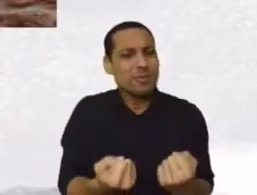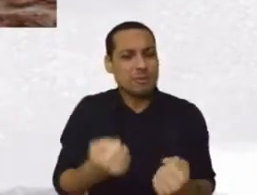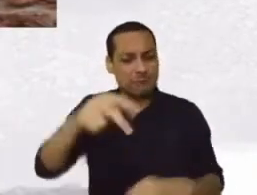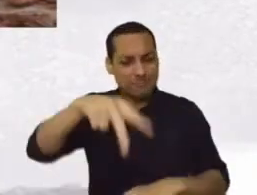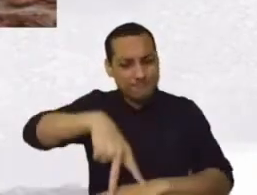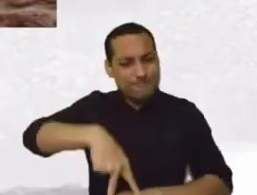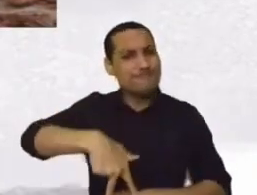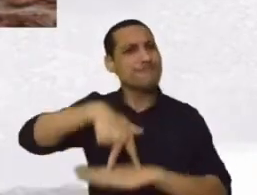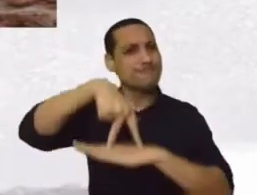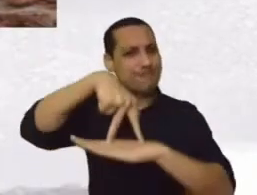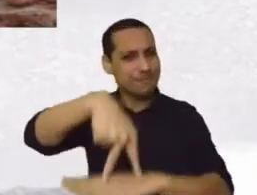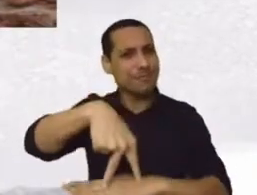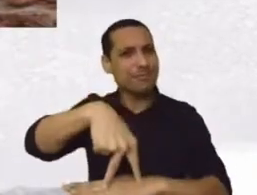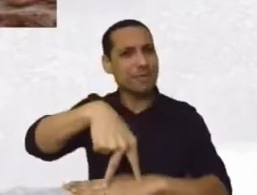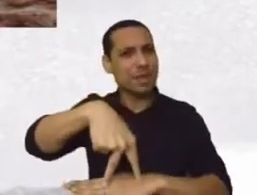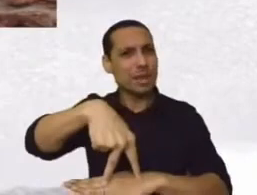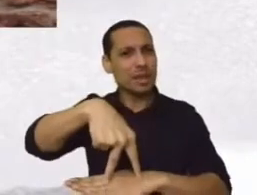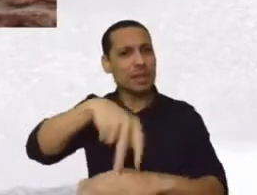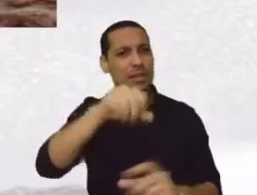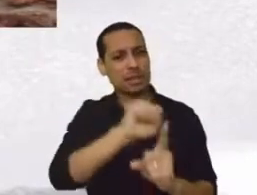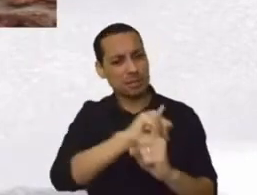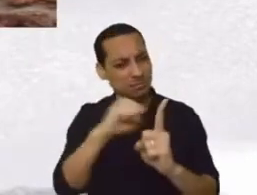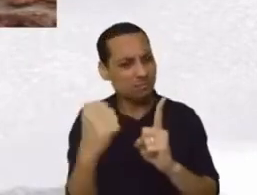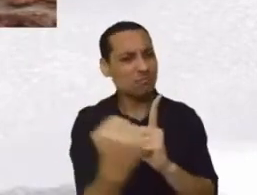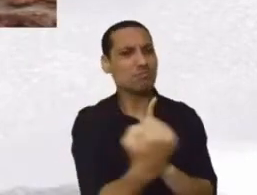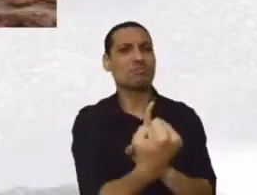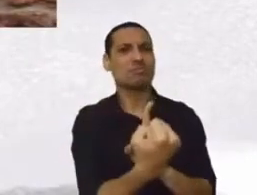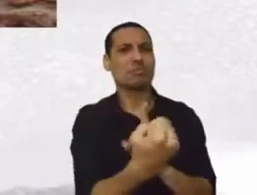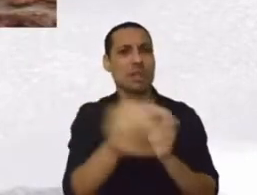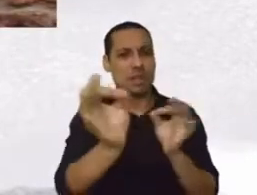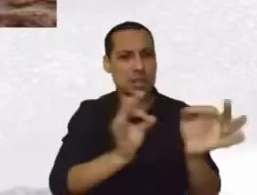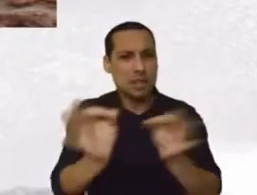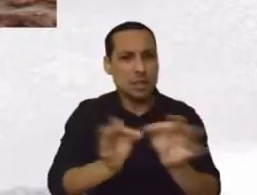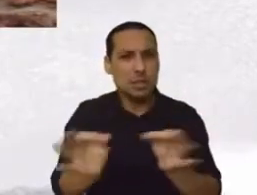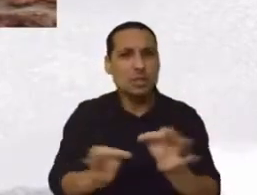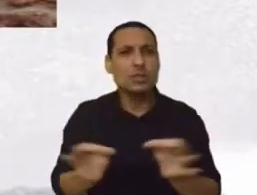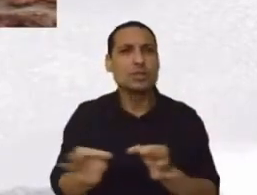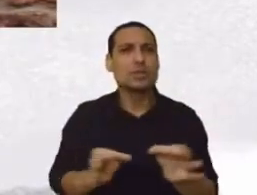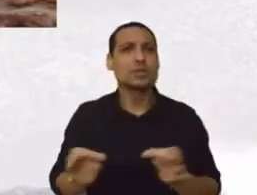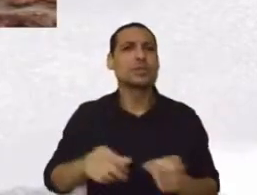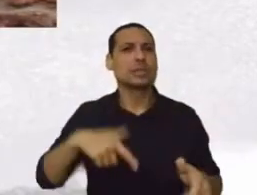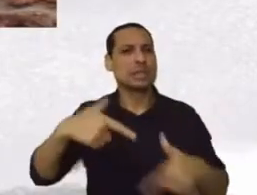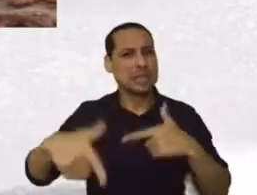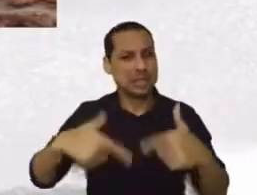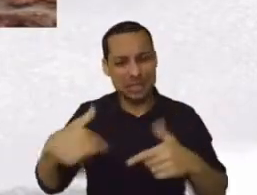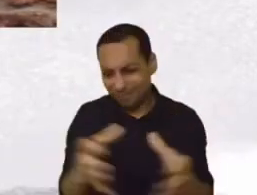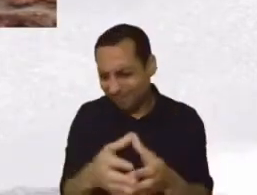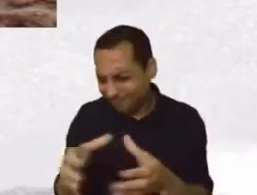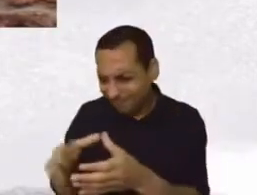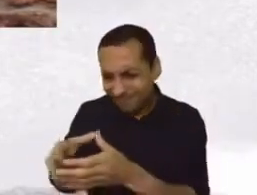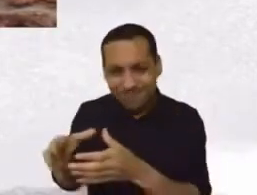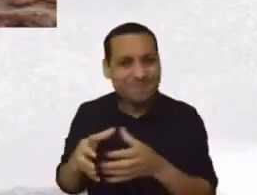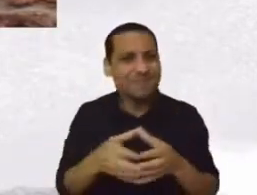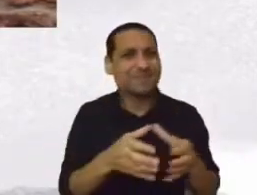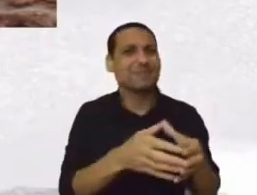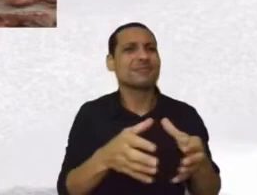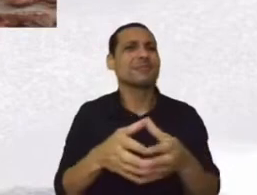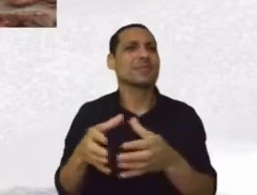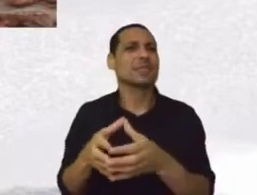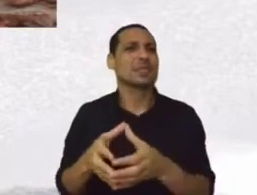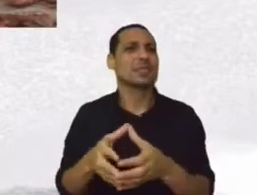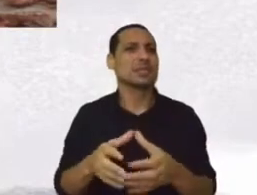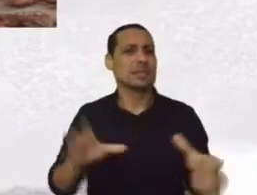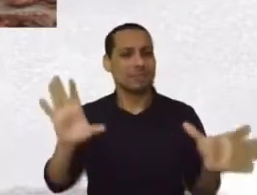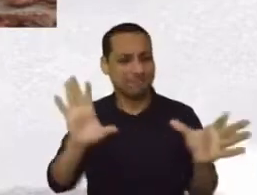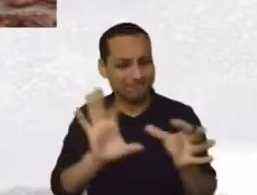em nossas sociedades. Organizar a classe trabalhadora atual. A classe trabalhadora atual é composta por uma maioria de